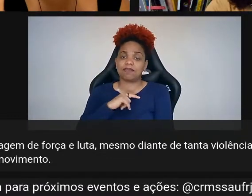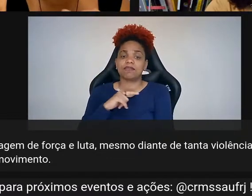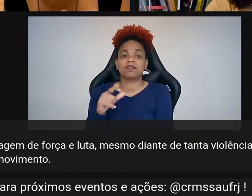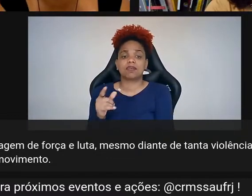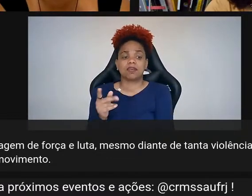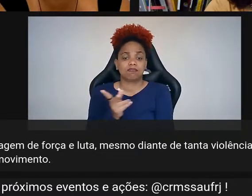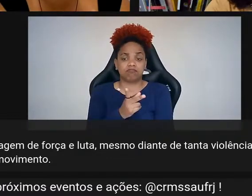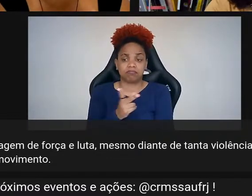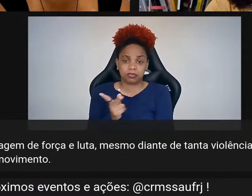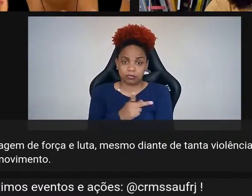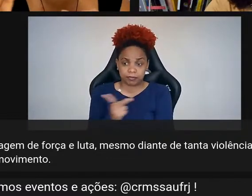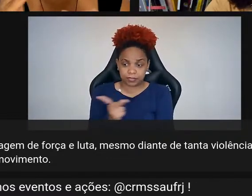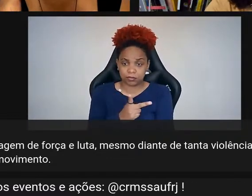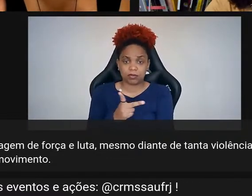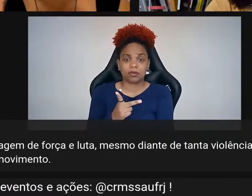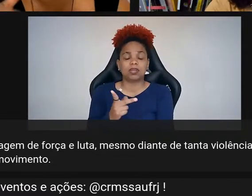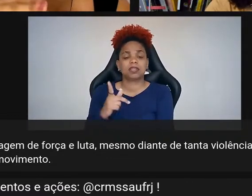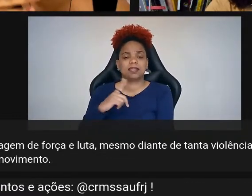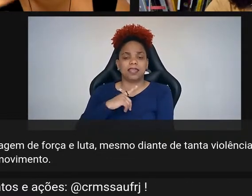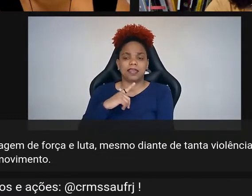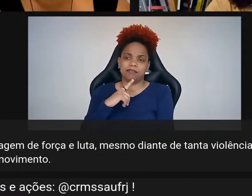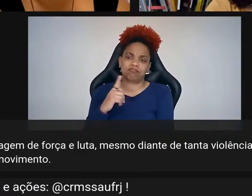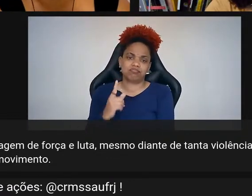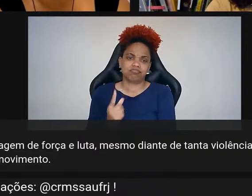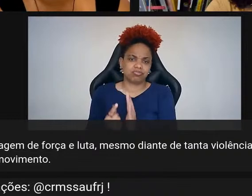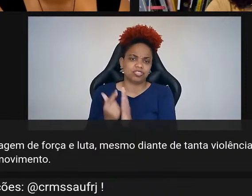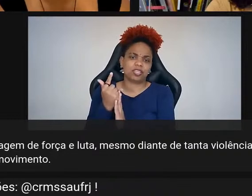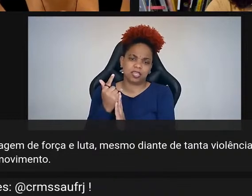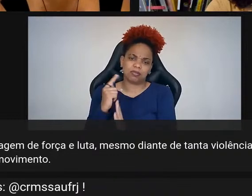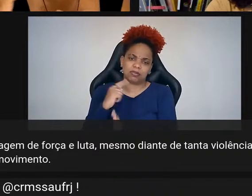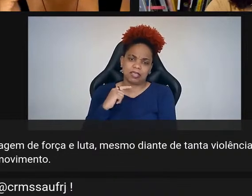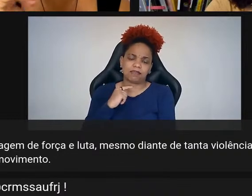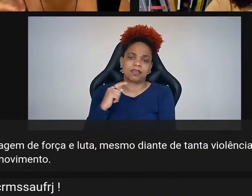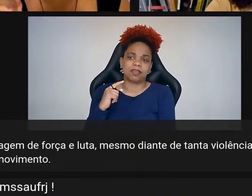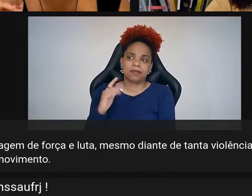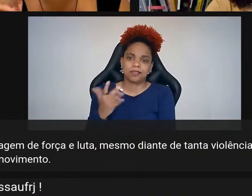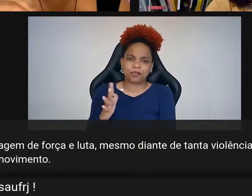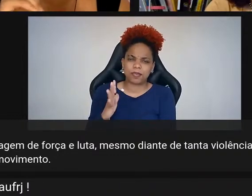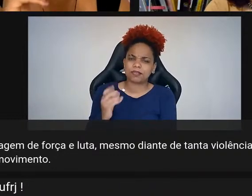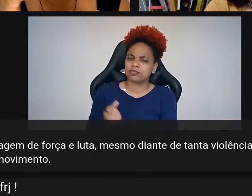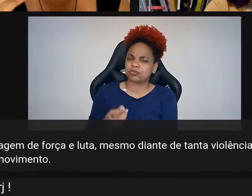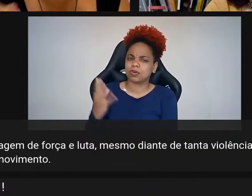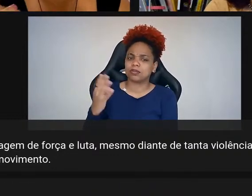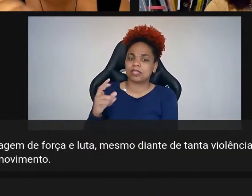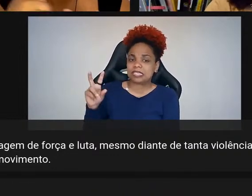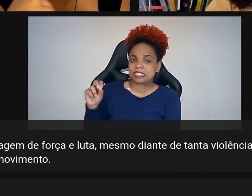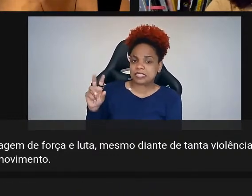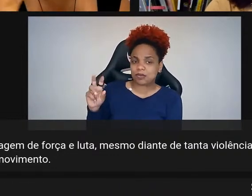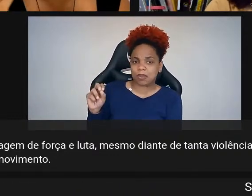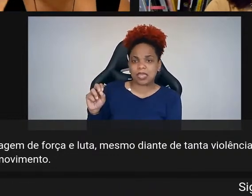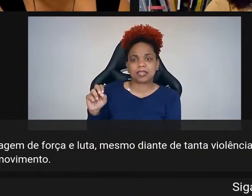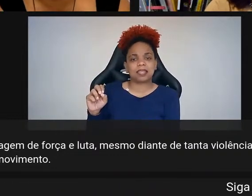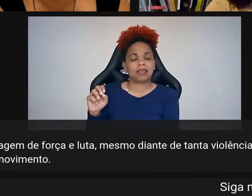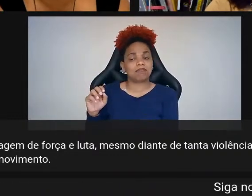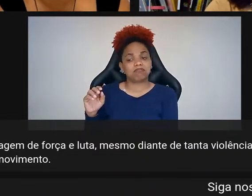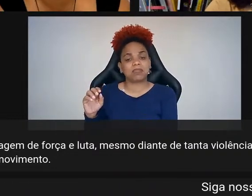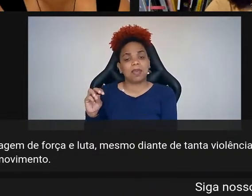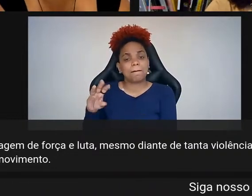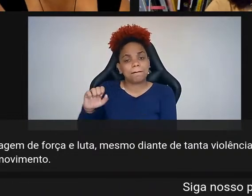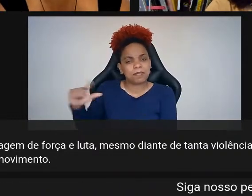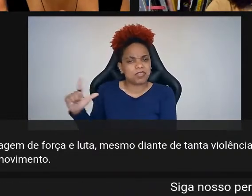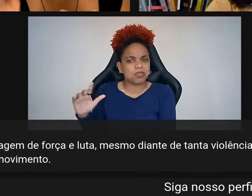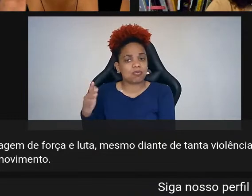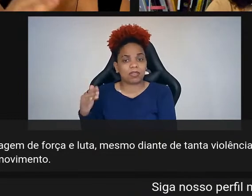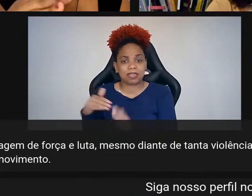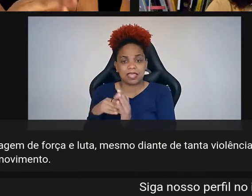têm dinheiro e uma inseminação custa aí de 50, 100 mil reais. Então, ainda precisa ser uma política de Estado que precisa de